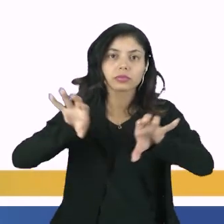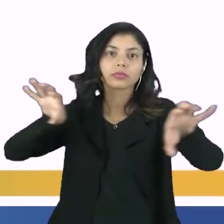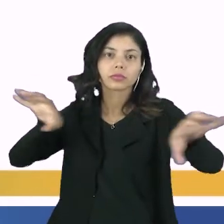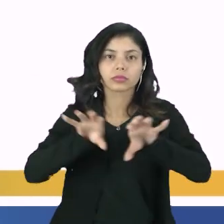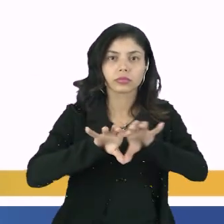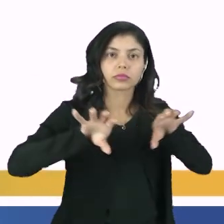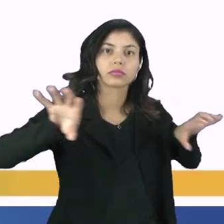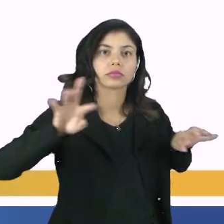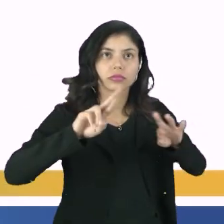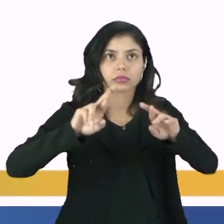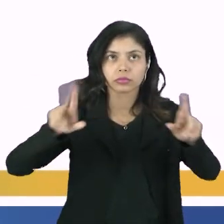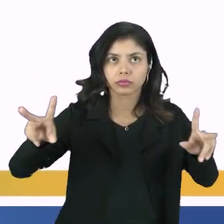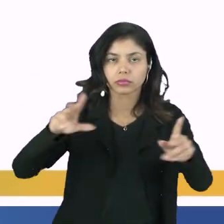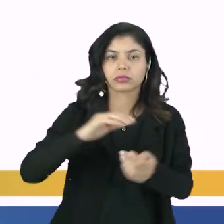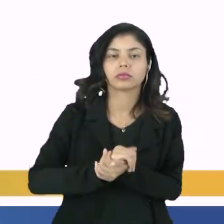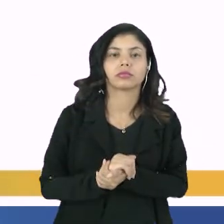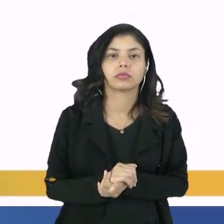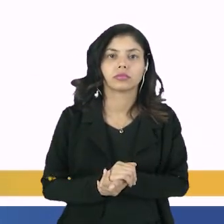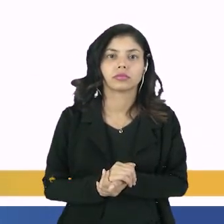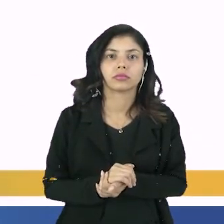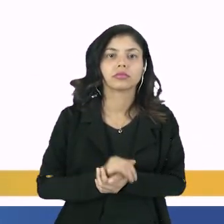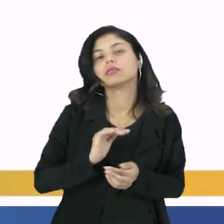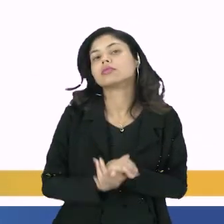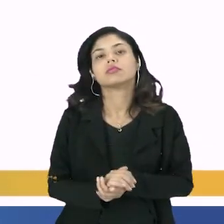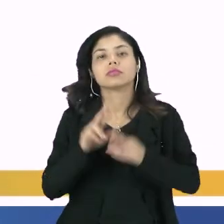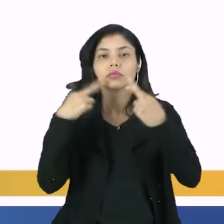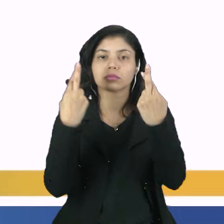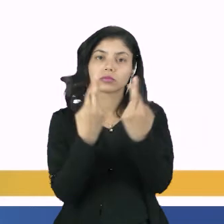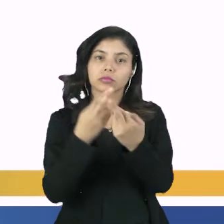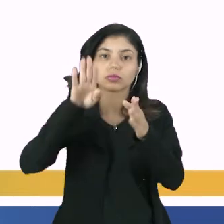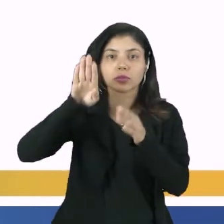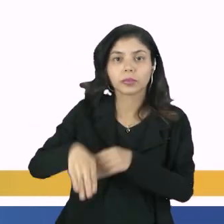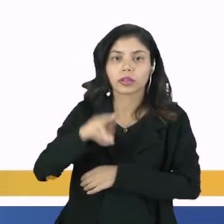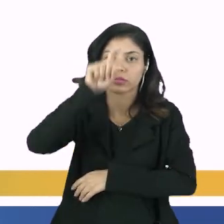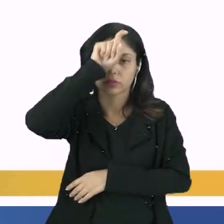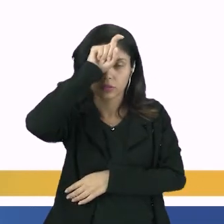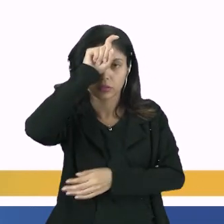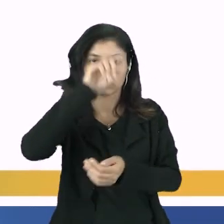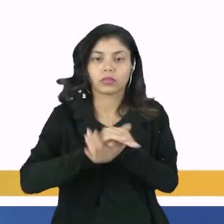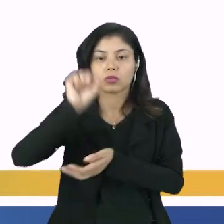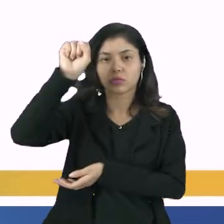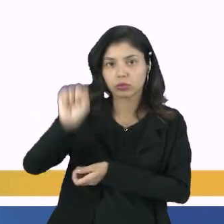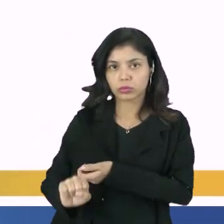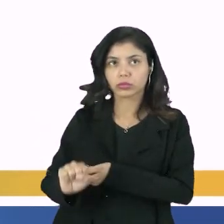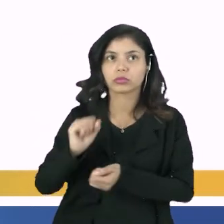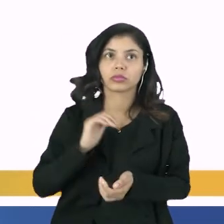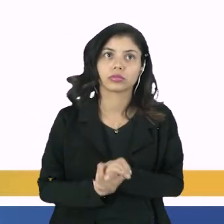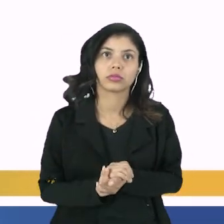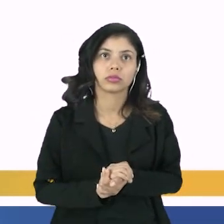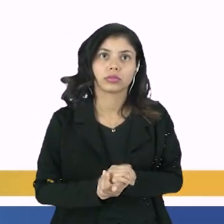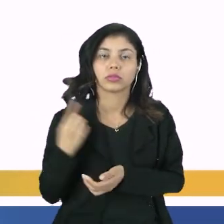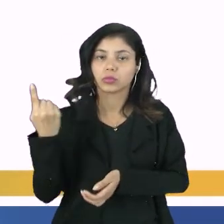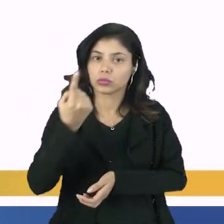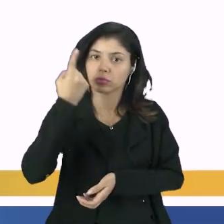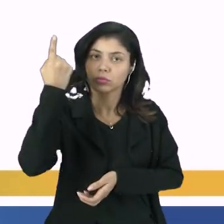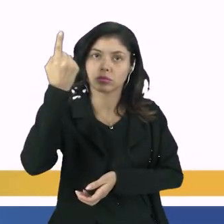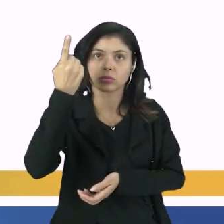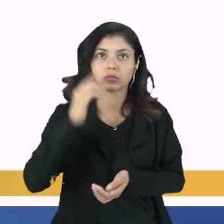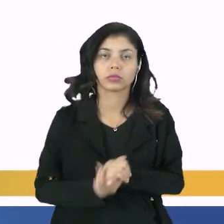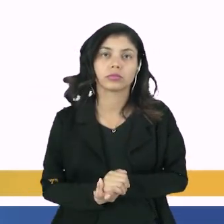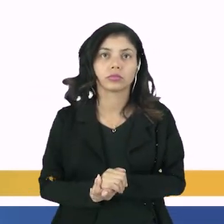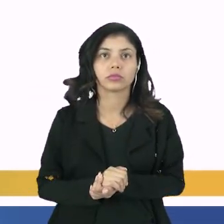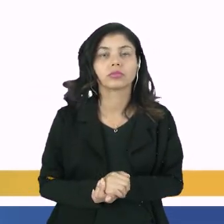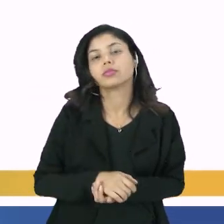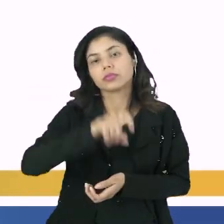em dois reinos distintos, que era o reino do Baixo Egito, que ficava ao norte do rio Nilo, e do Alto Egito, que ficava ao sul do rio